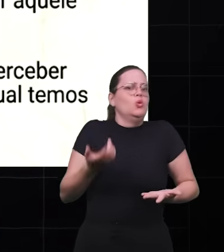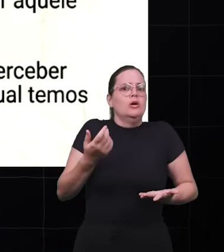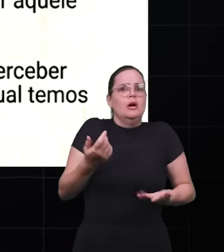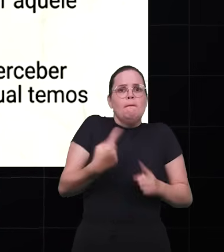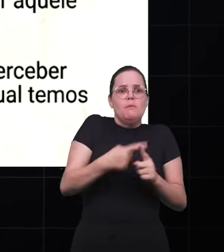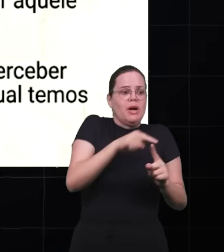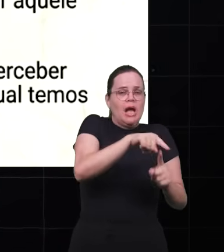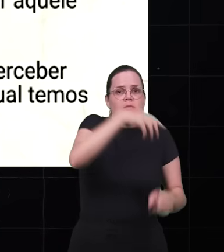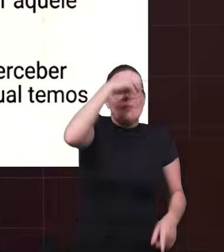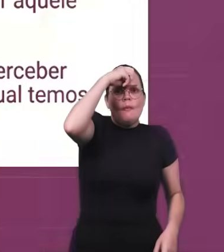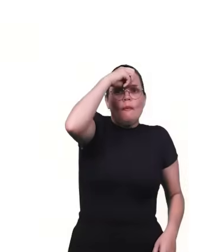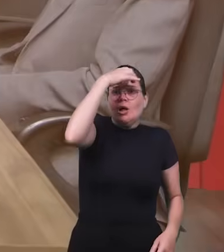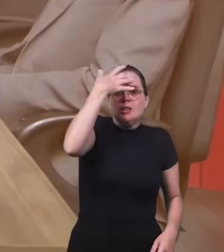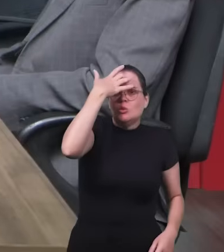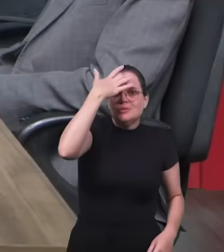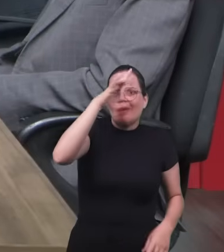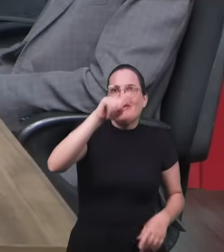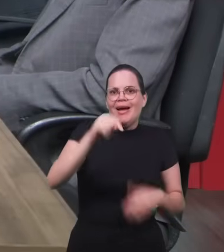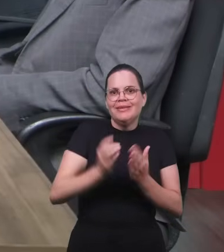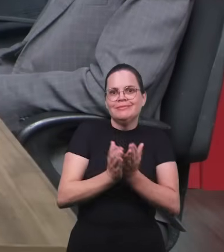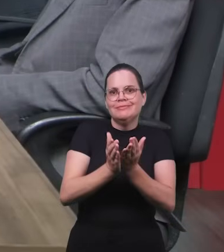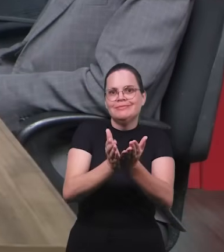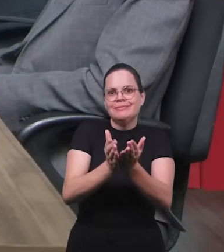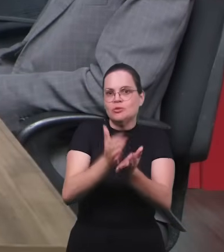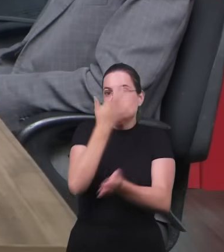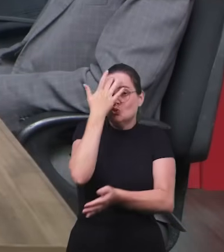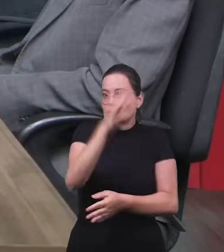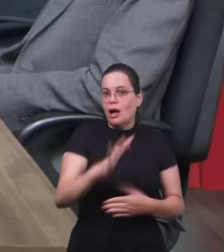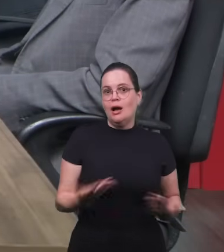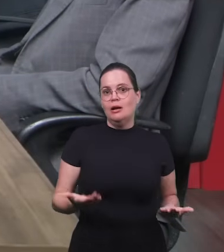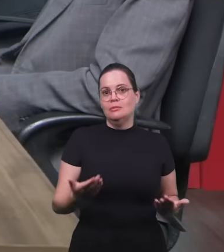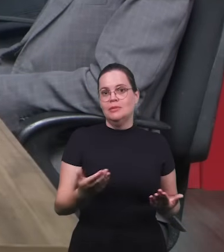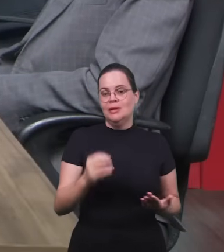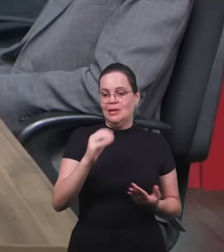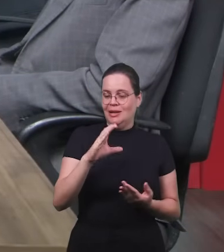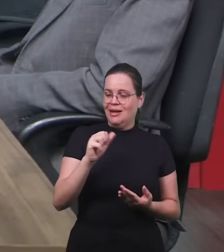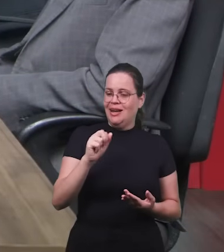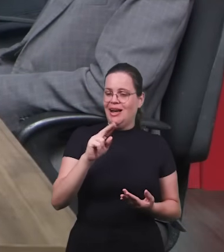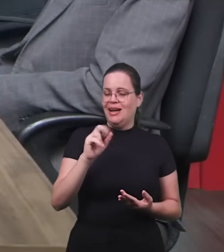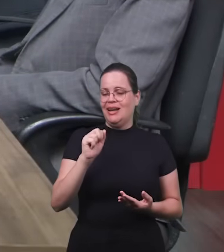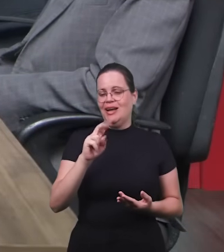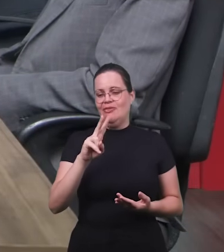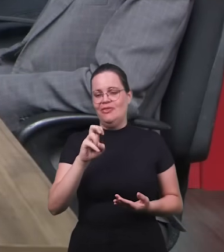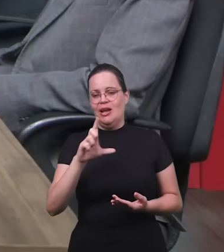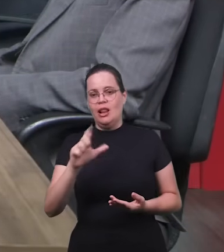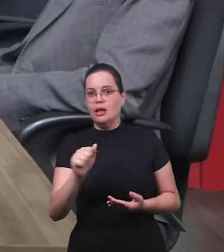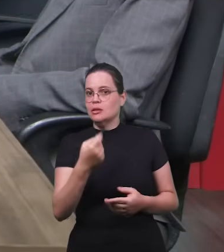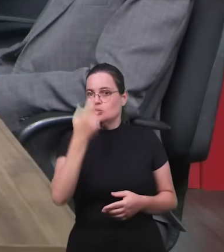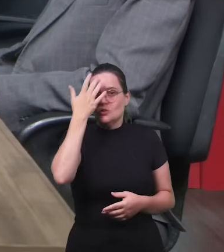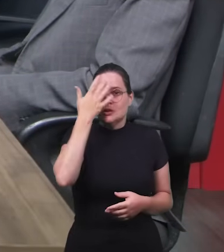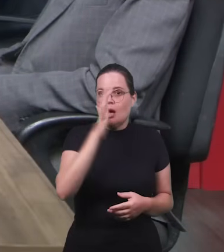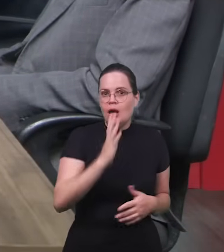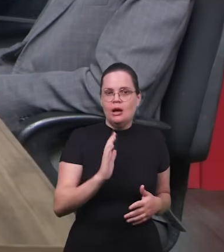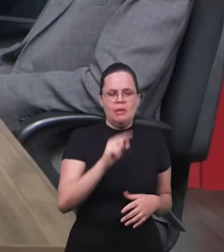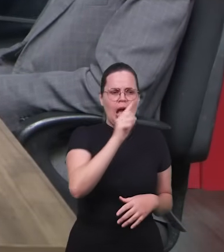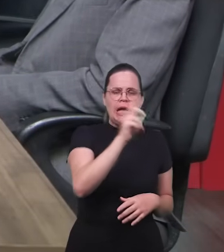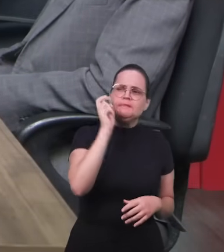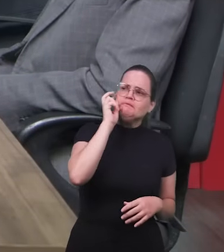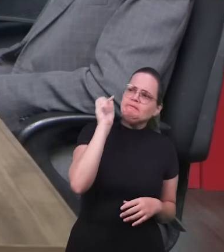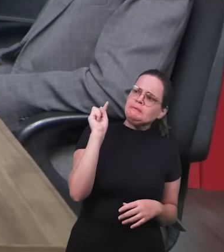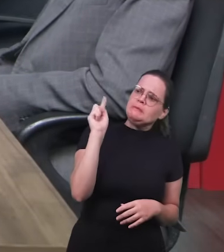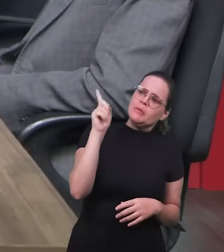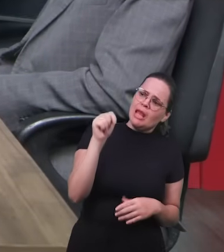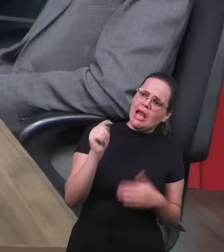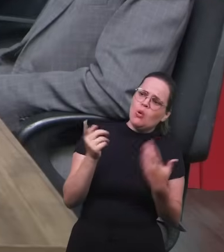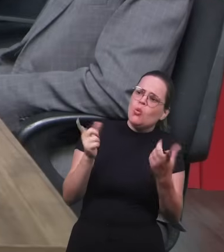E isso é a nossa repertório. Então, o nosso cérebro, ele constrói aquilo que eu estou vendo com base naquilo que eu